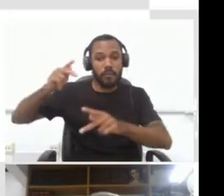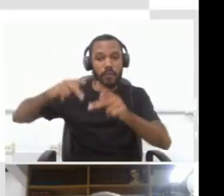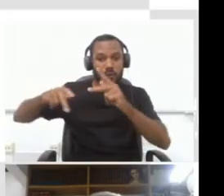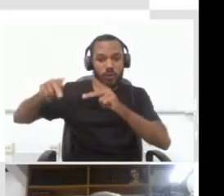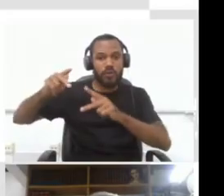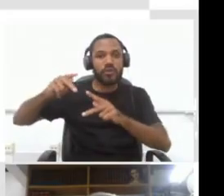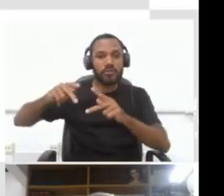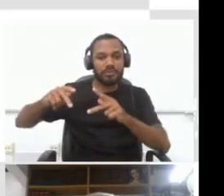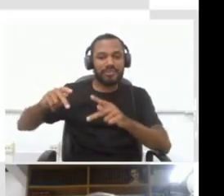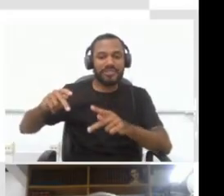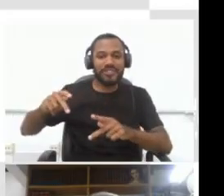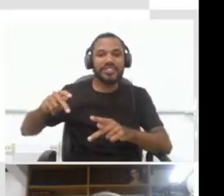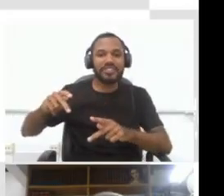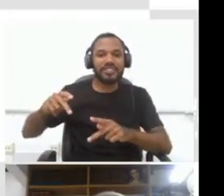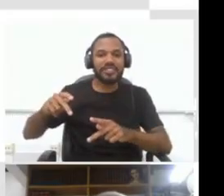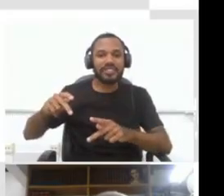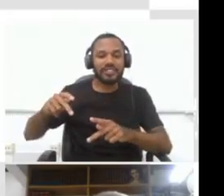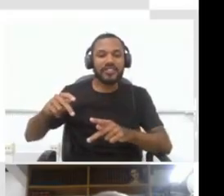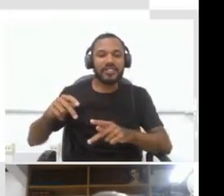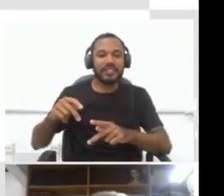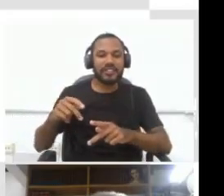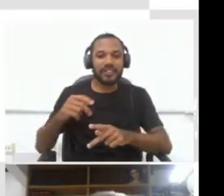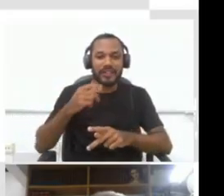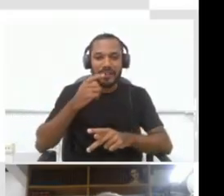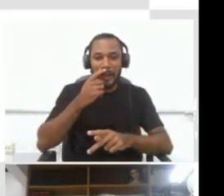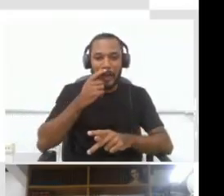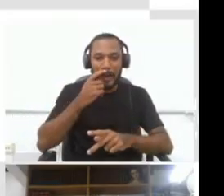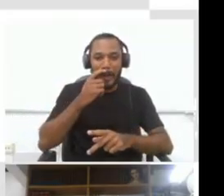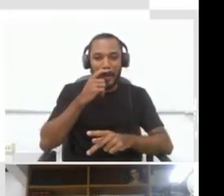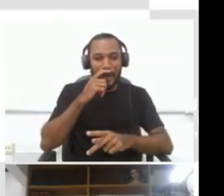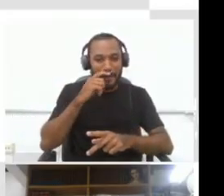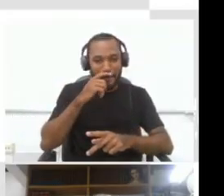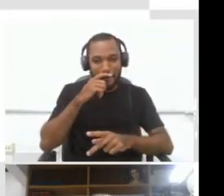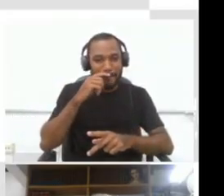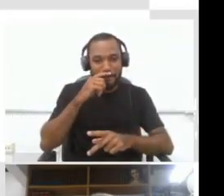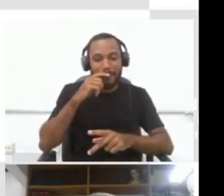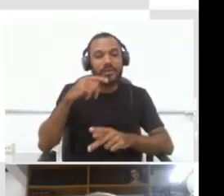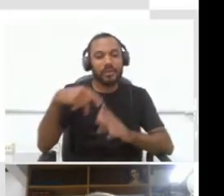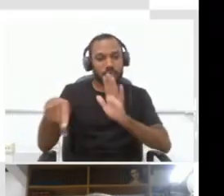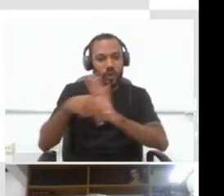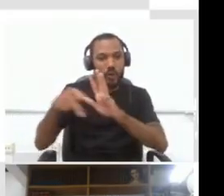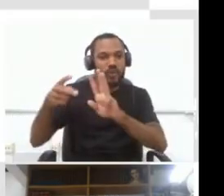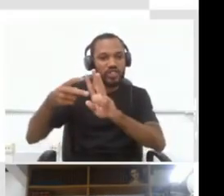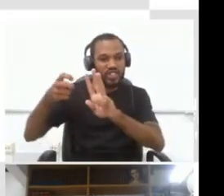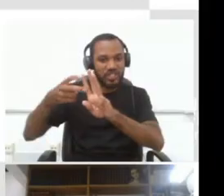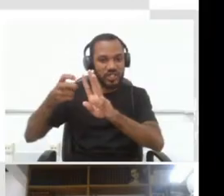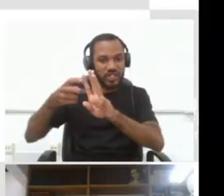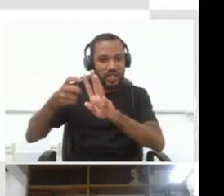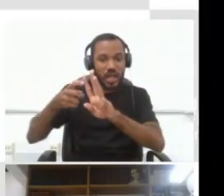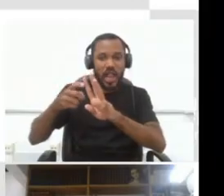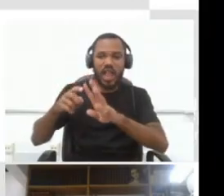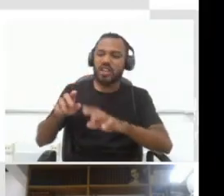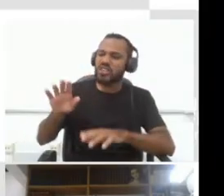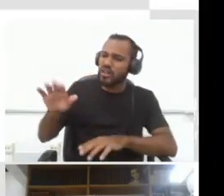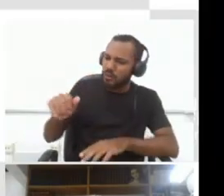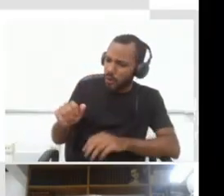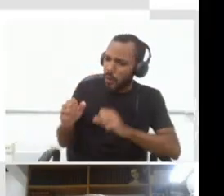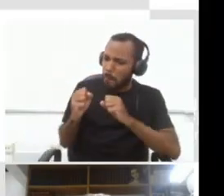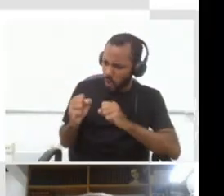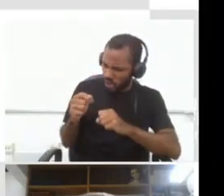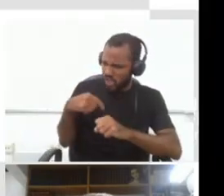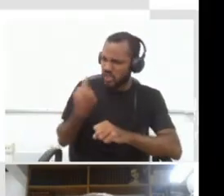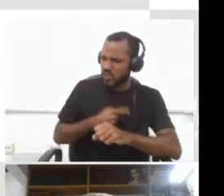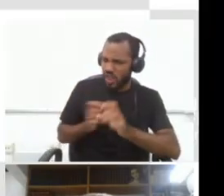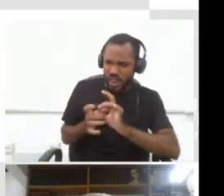Wayne, Galibi Marworno e Galipi Calinha, né? Esses povos não foram consultados pela Petrobras,